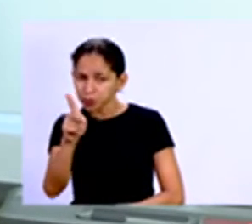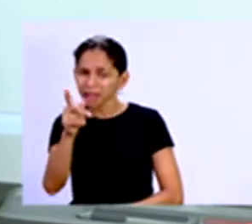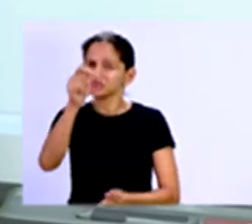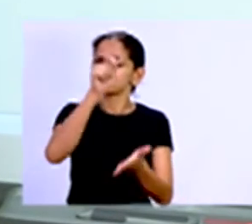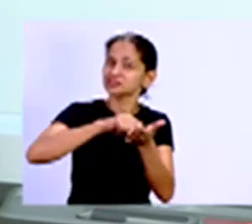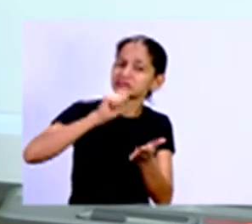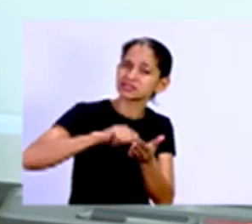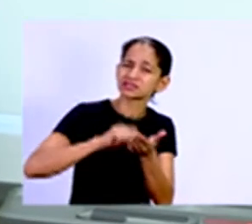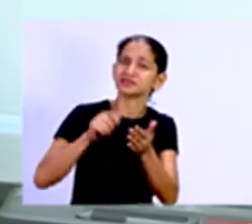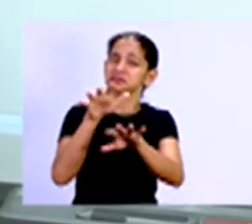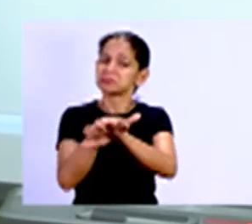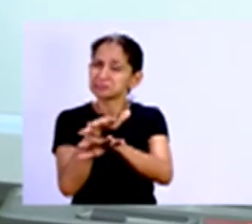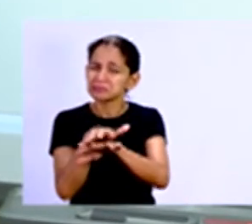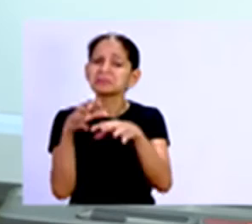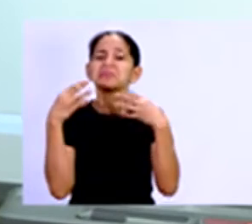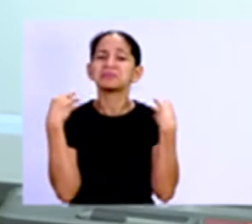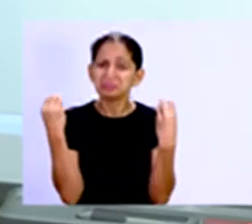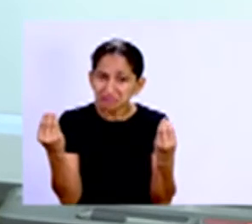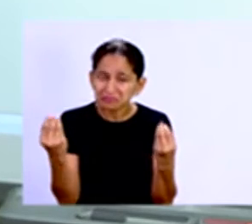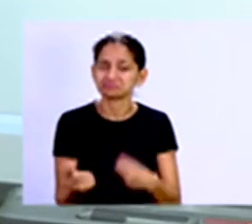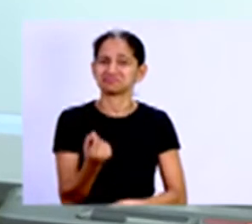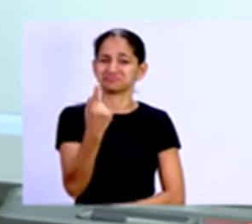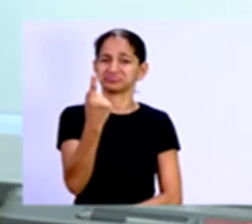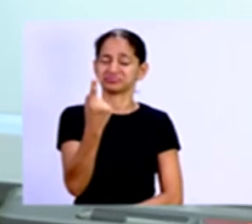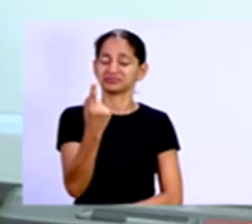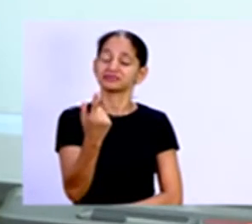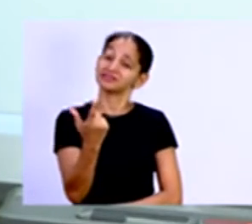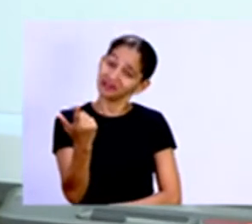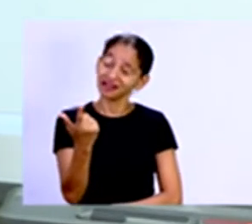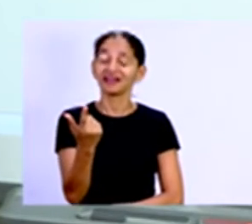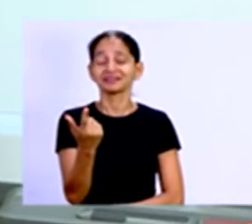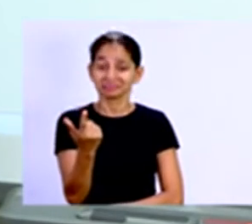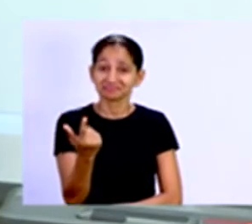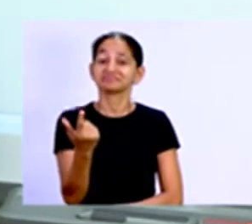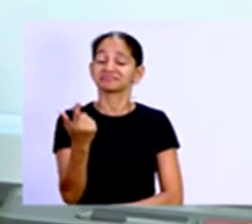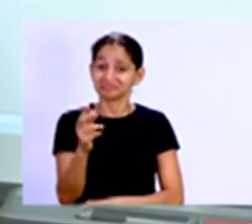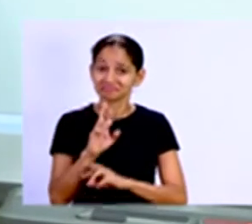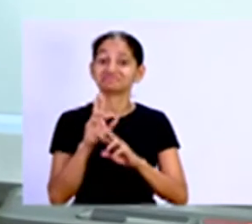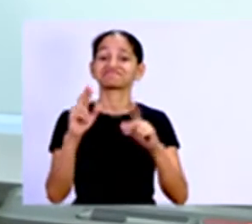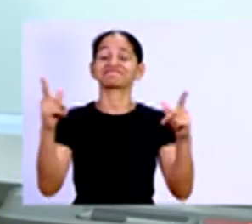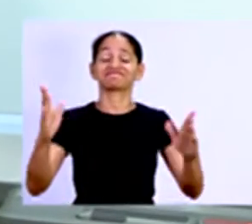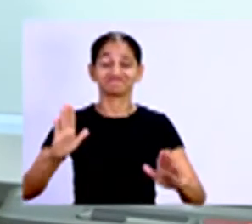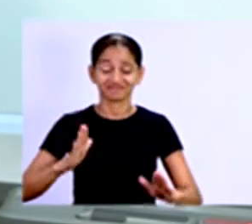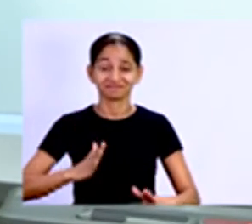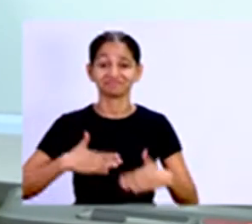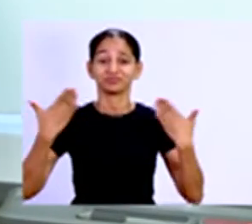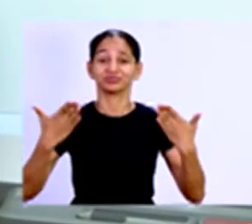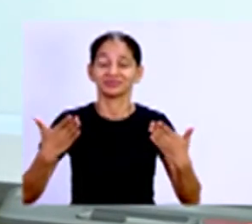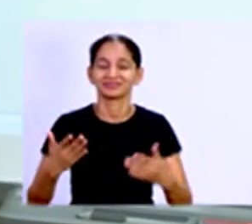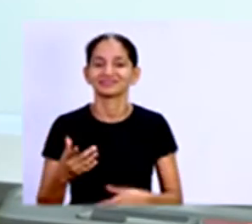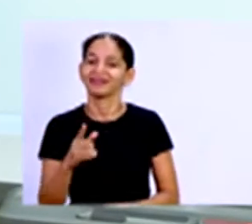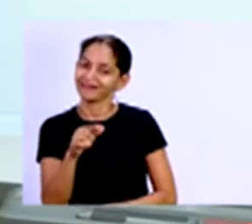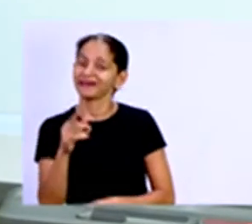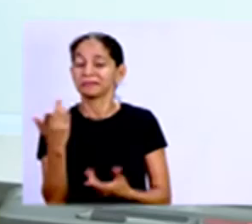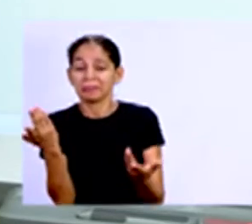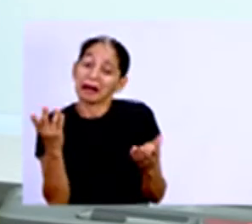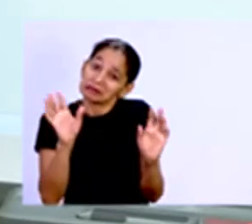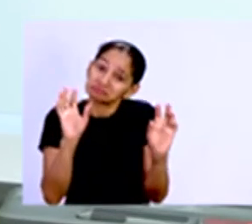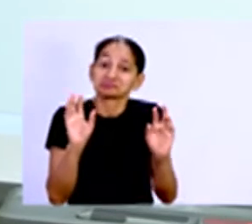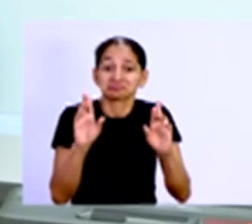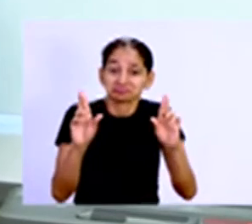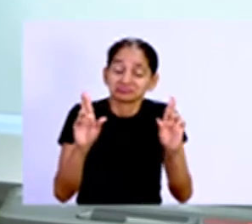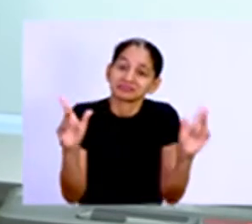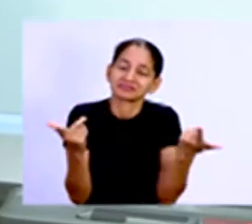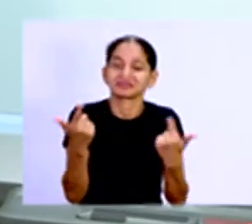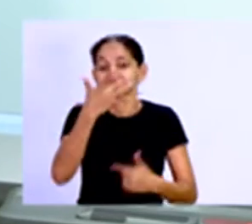escrevendo sobre sexo é algo questionável. Então ele foi falar que realmente ele nunca tinha feito nada, mas que aquilo ali eram descrições